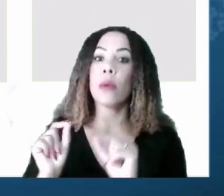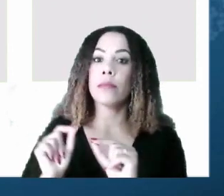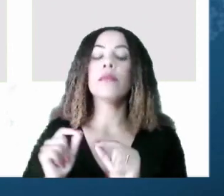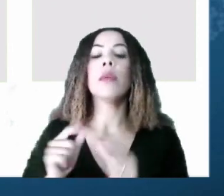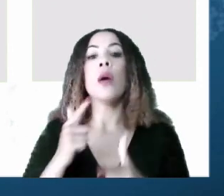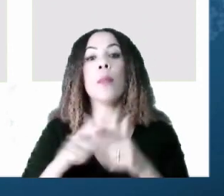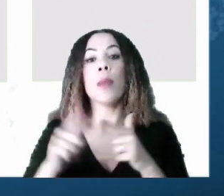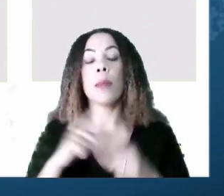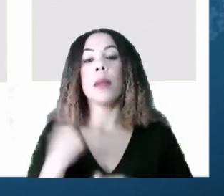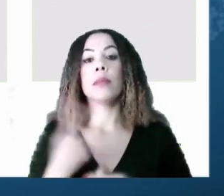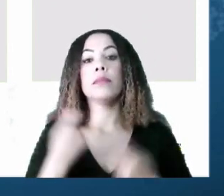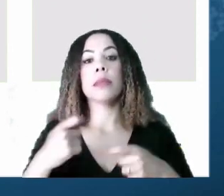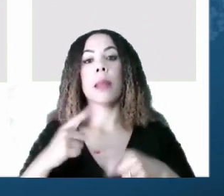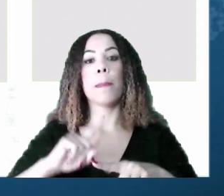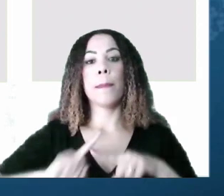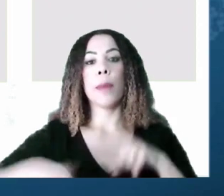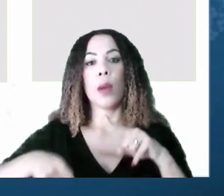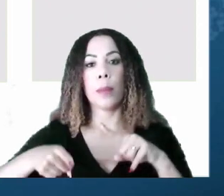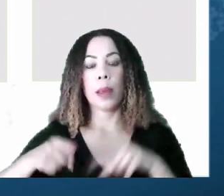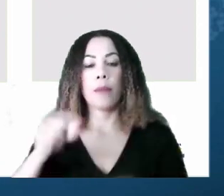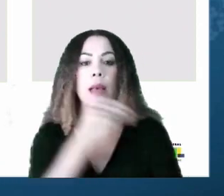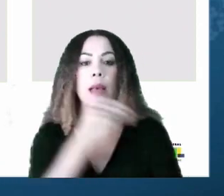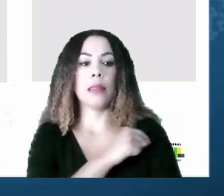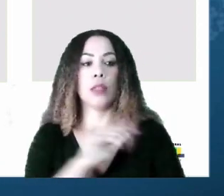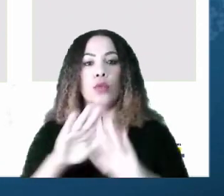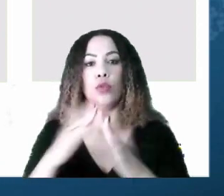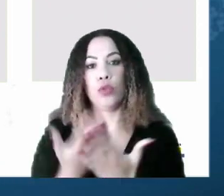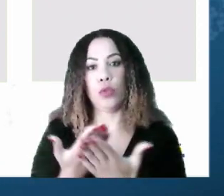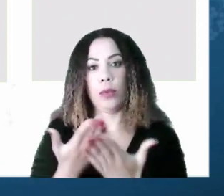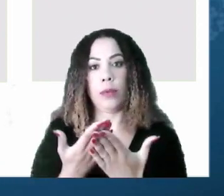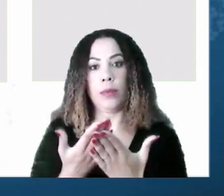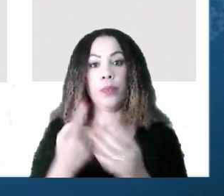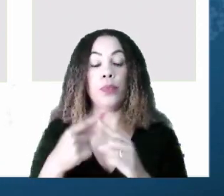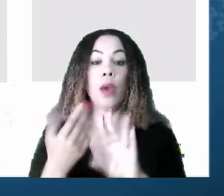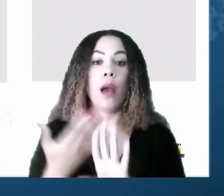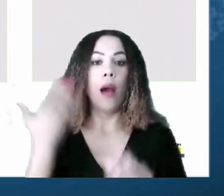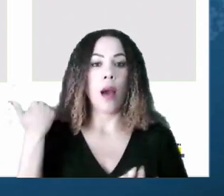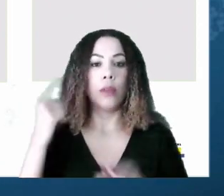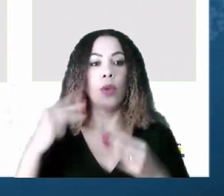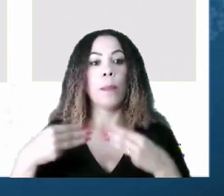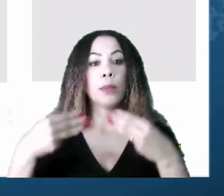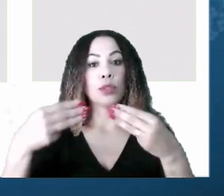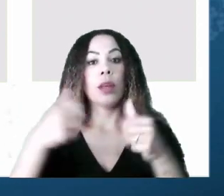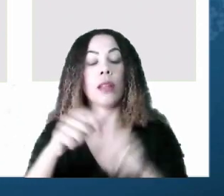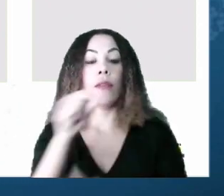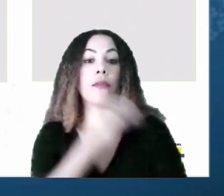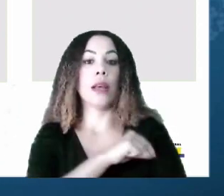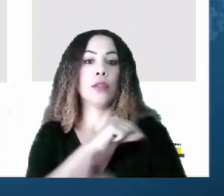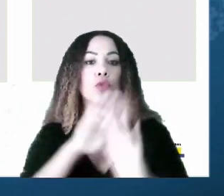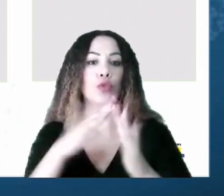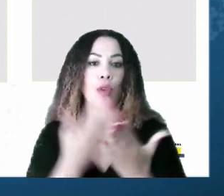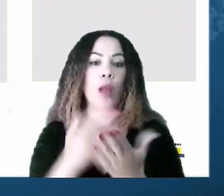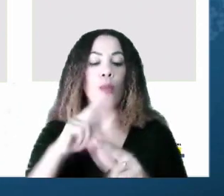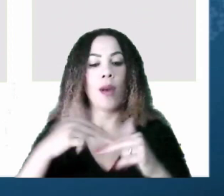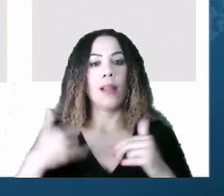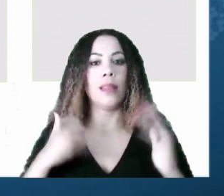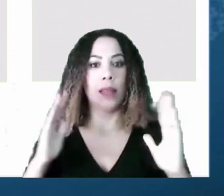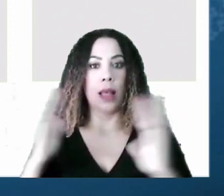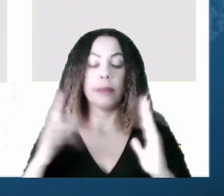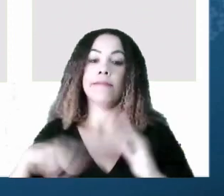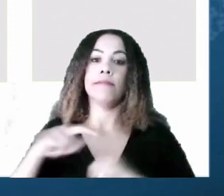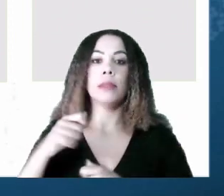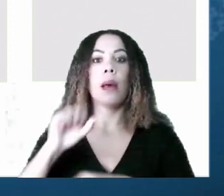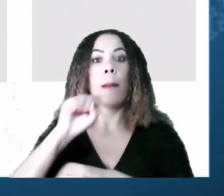proibir a vacinação em escola. O Ministério estava vacinando em escolas, porque é um público de adolescente, tivemos que parar e a vacinação agora é